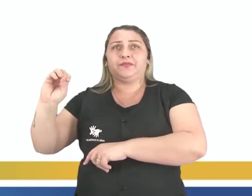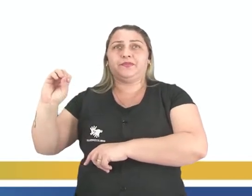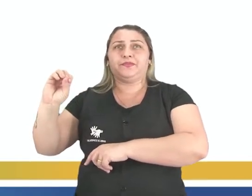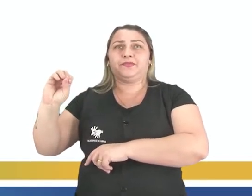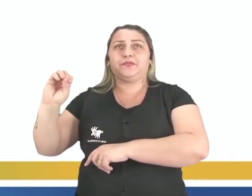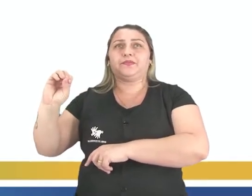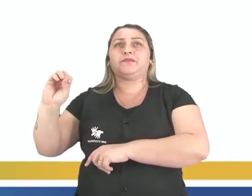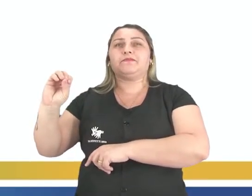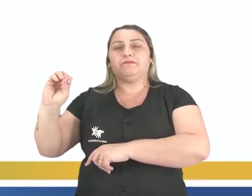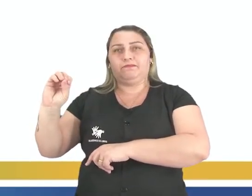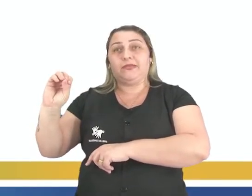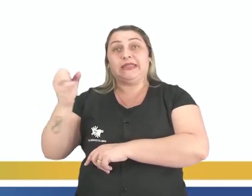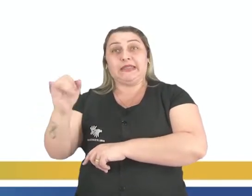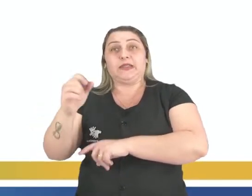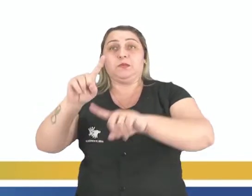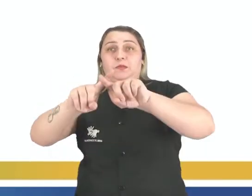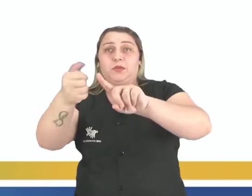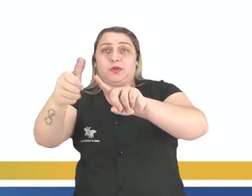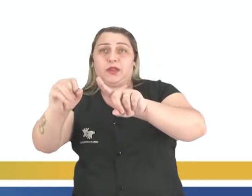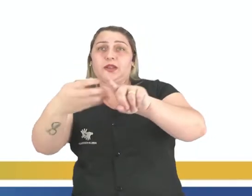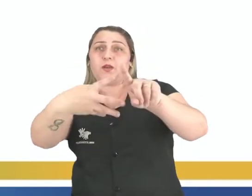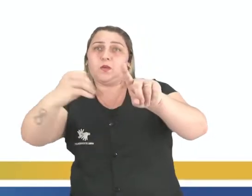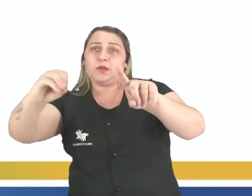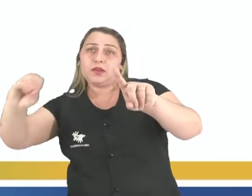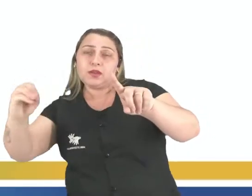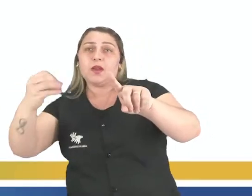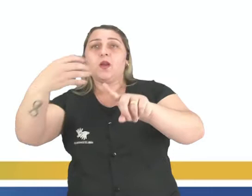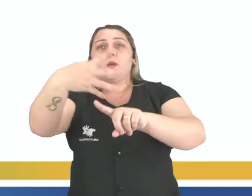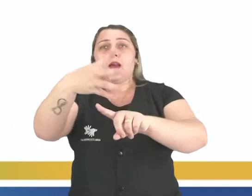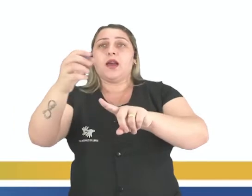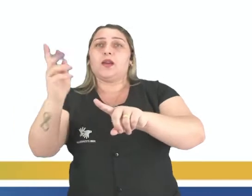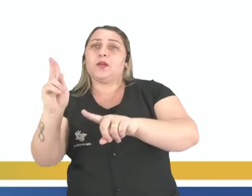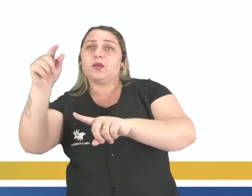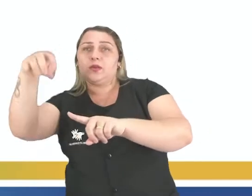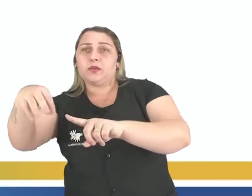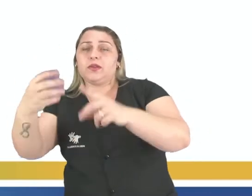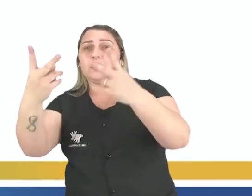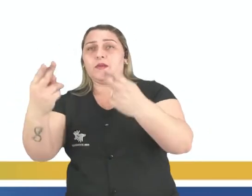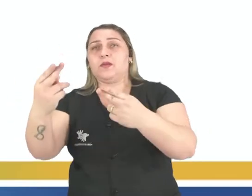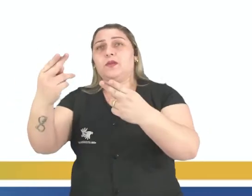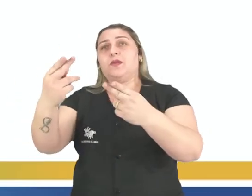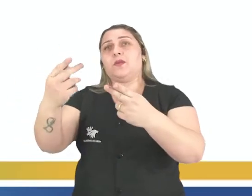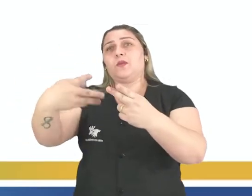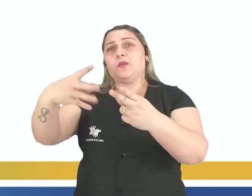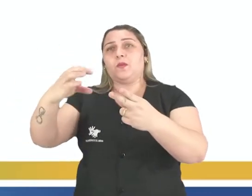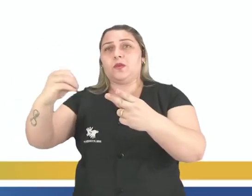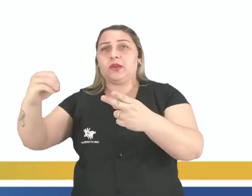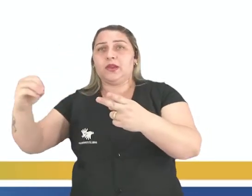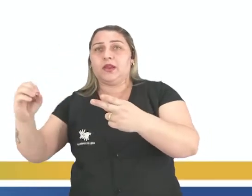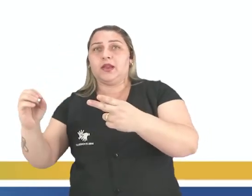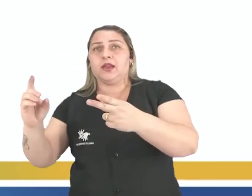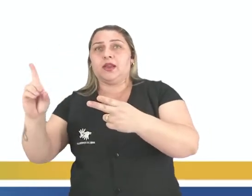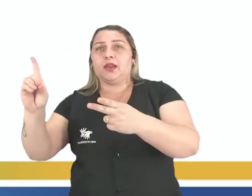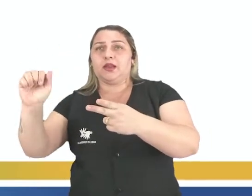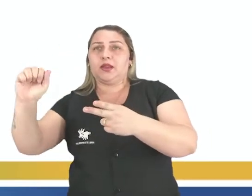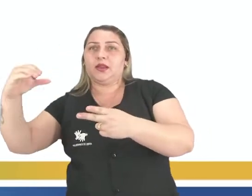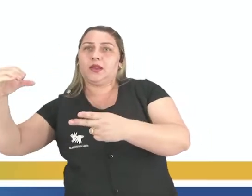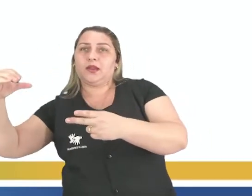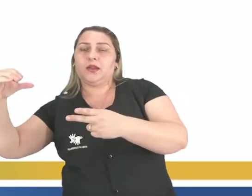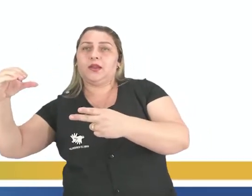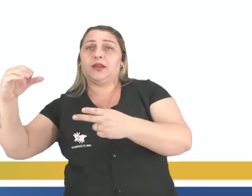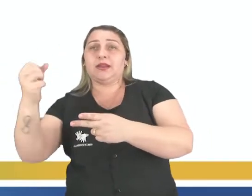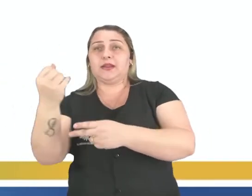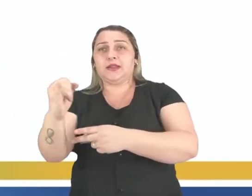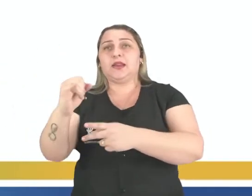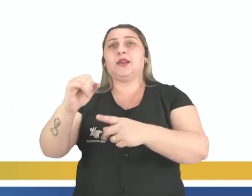de novo, dá 400. Então, 4 quilômetros é equivalente, né, a 400 decâmetro. Se eu multiplico por 10 de